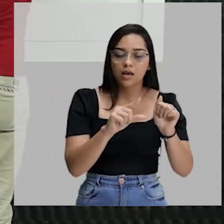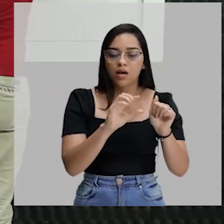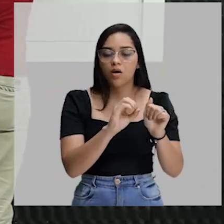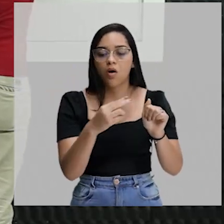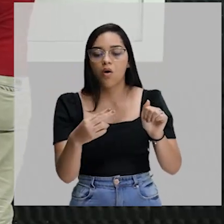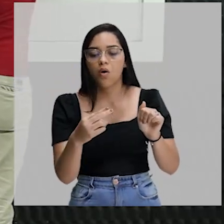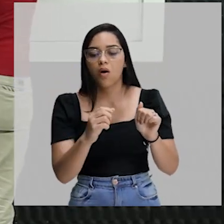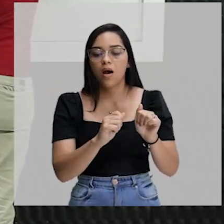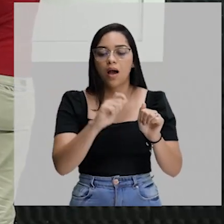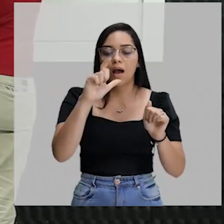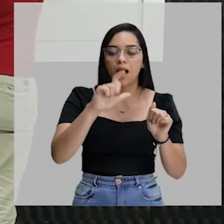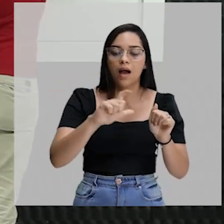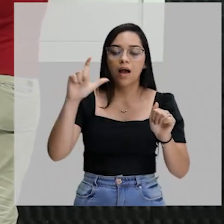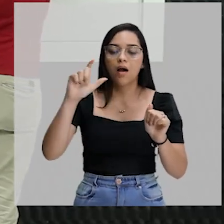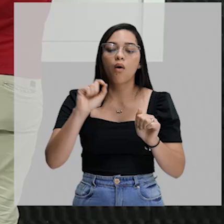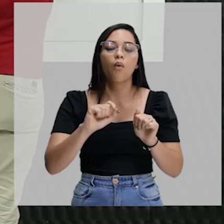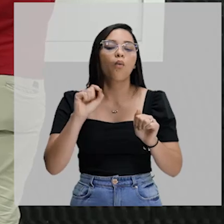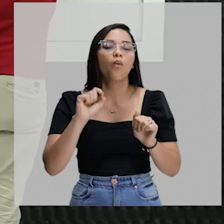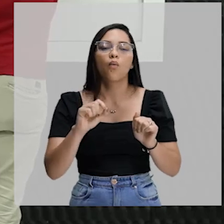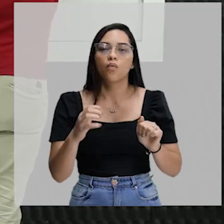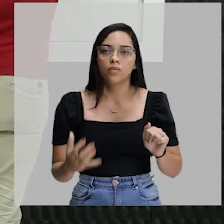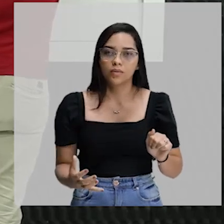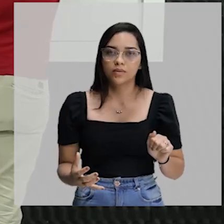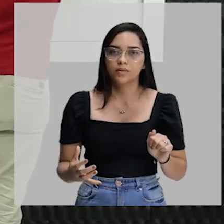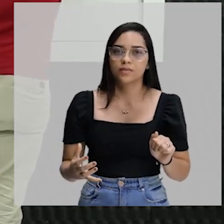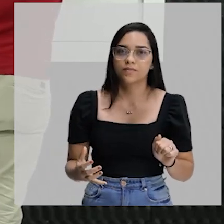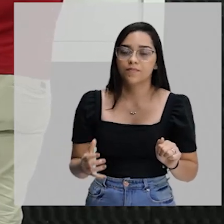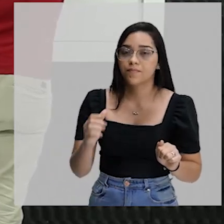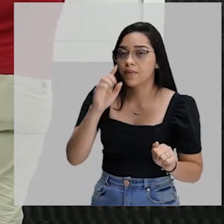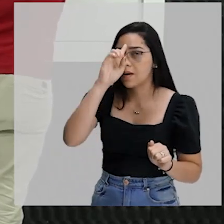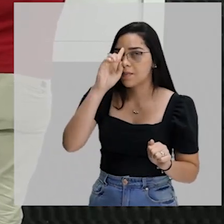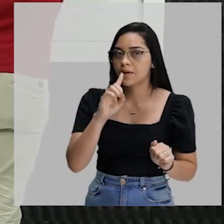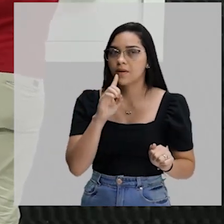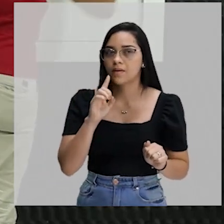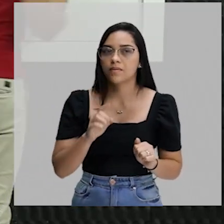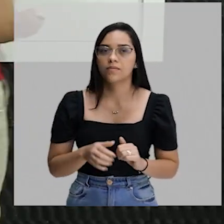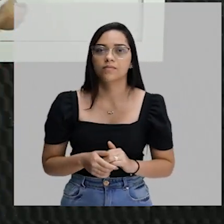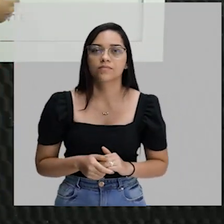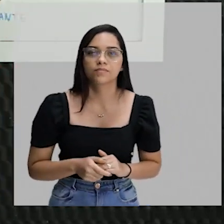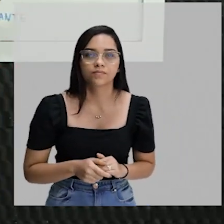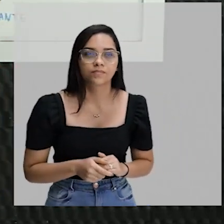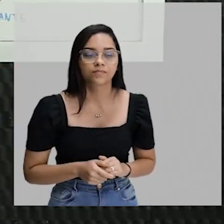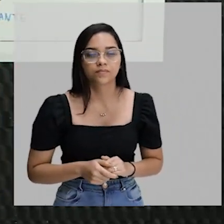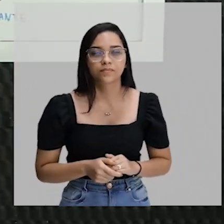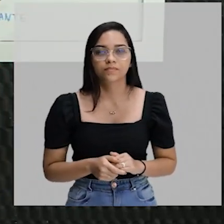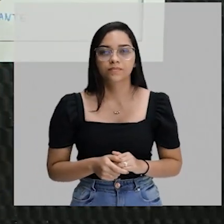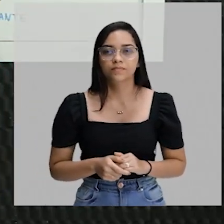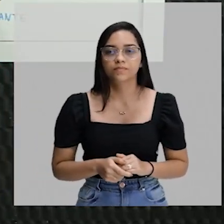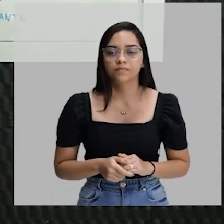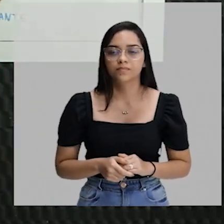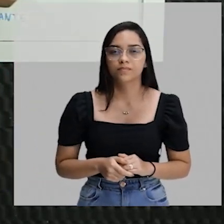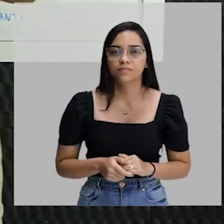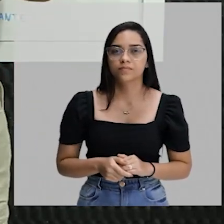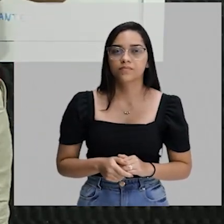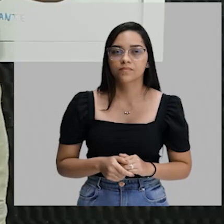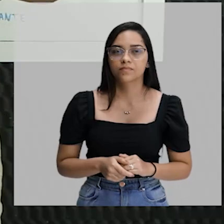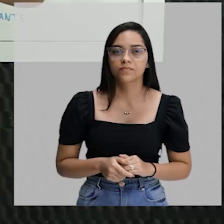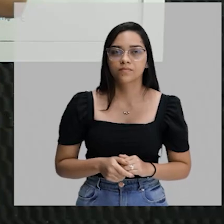ou azão-azão era o quê? Amarelo. Certo?